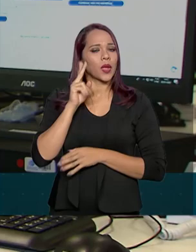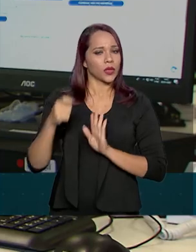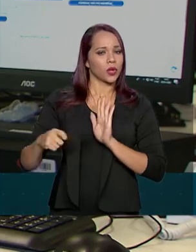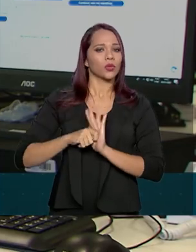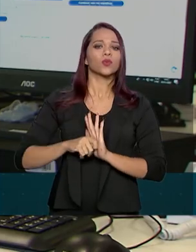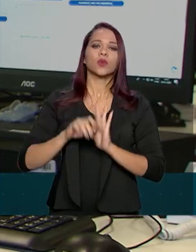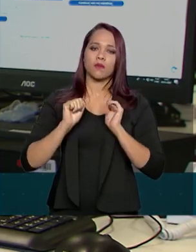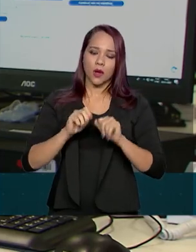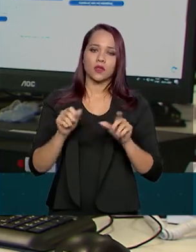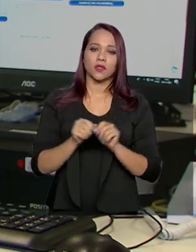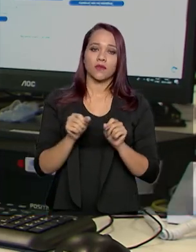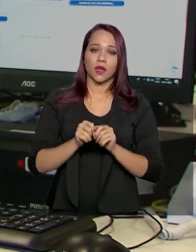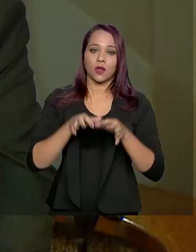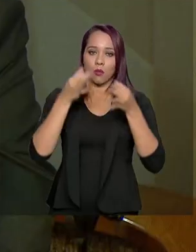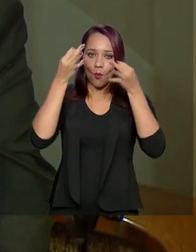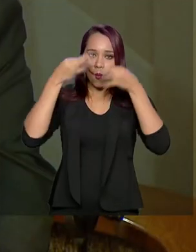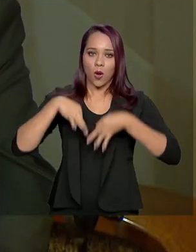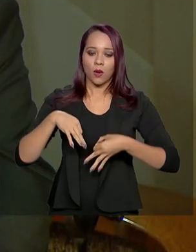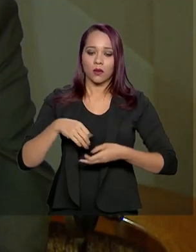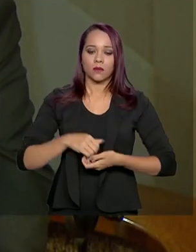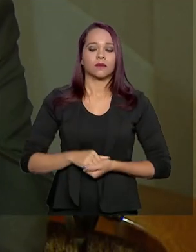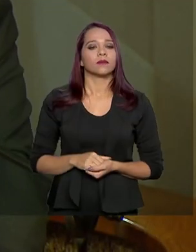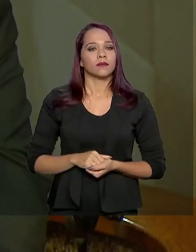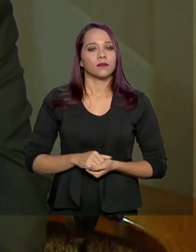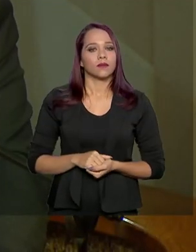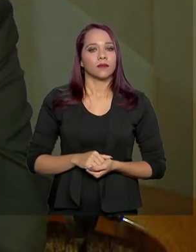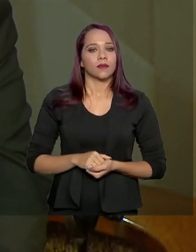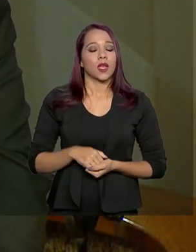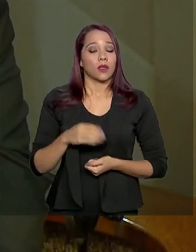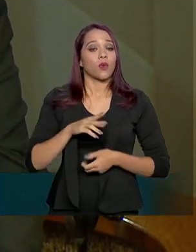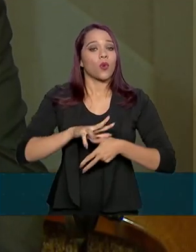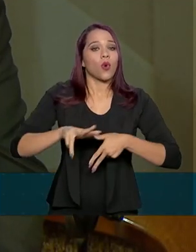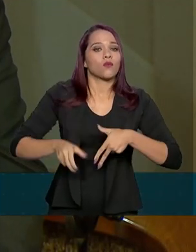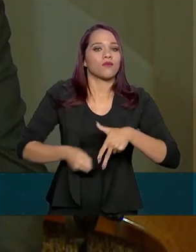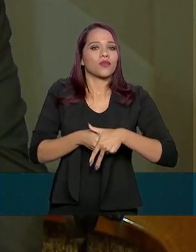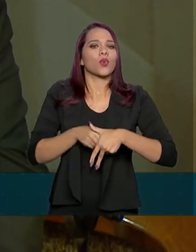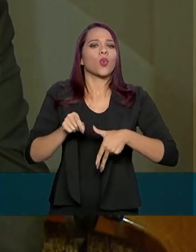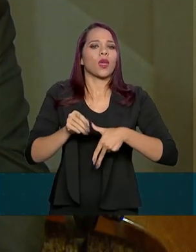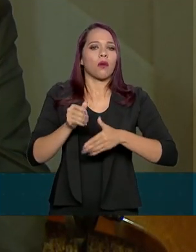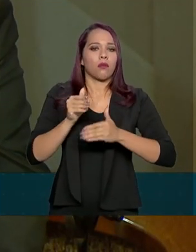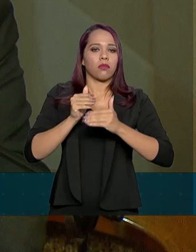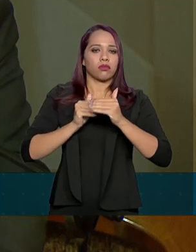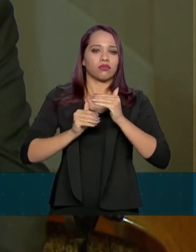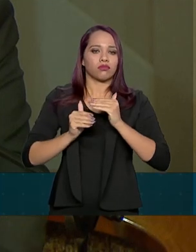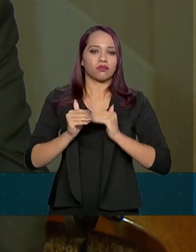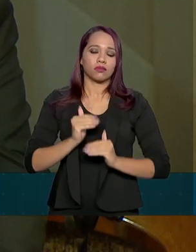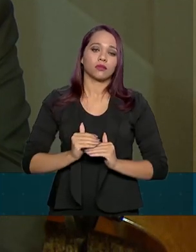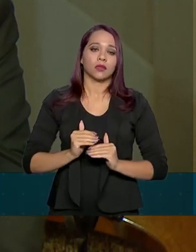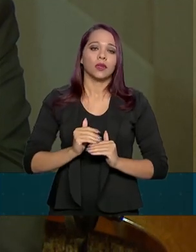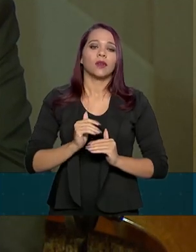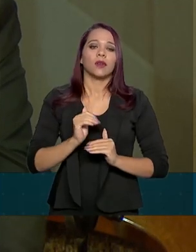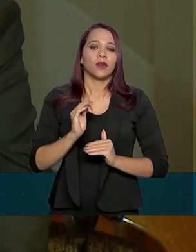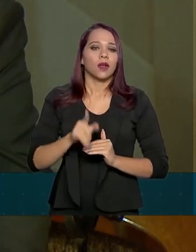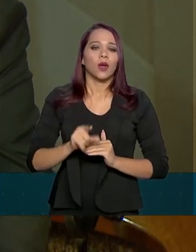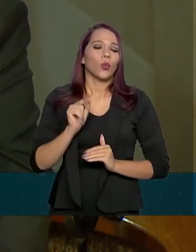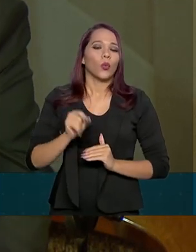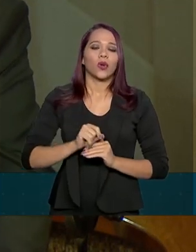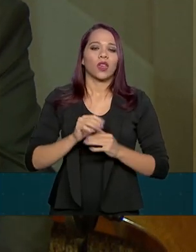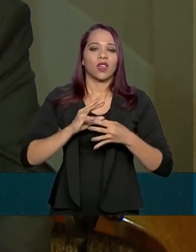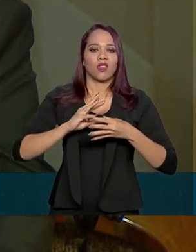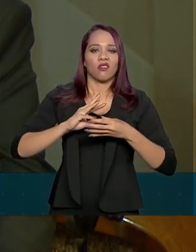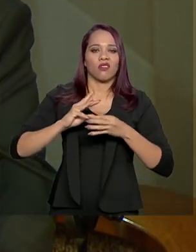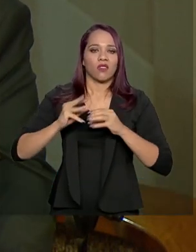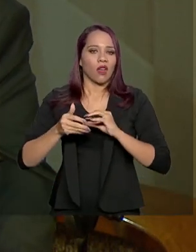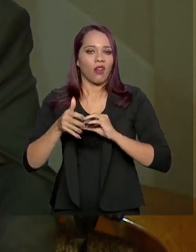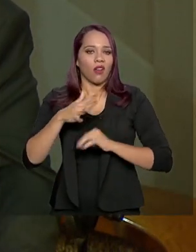pode ser feita de forma anônima. A corrupção é aquilo que nos deixa para trás, aquilo que distorce